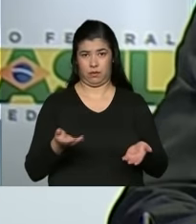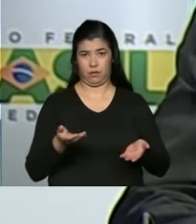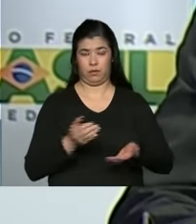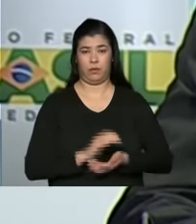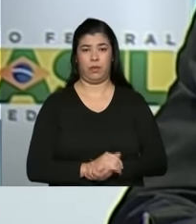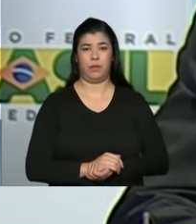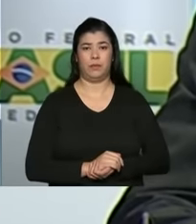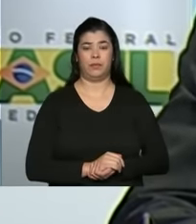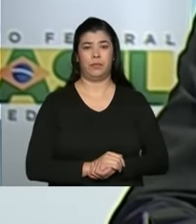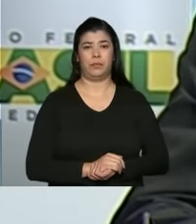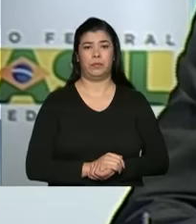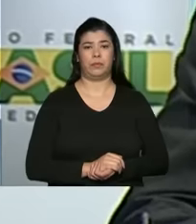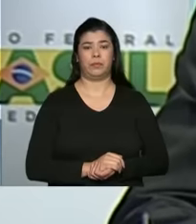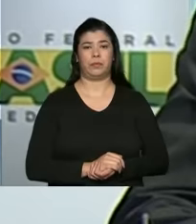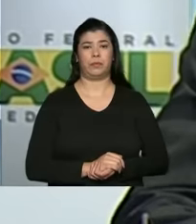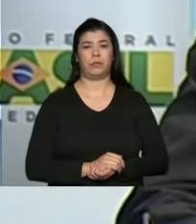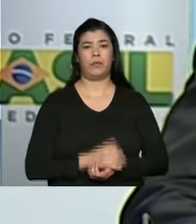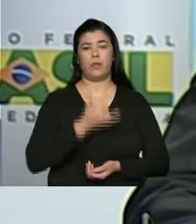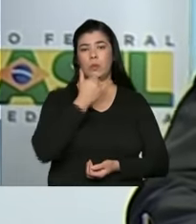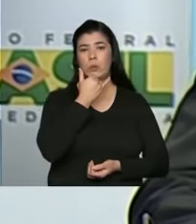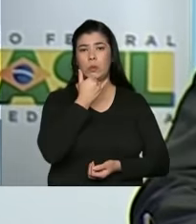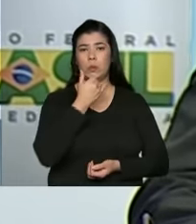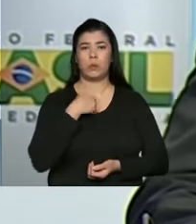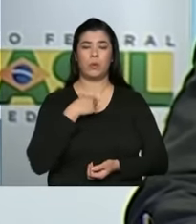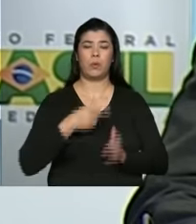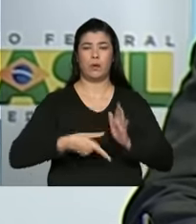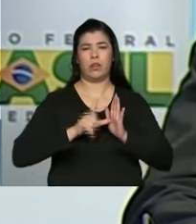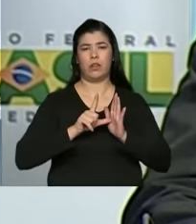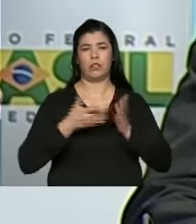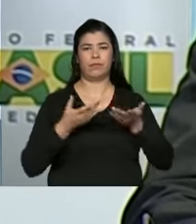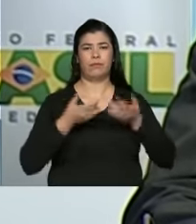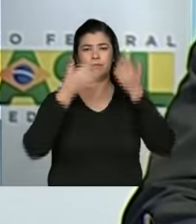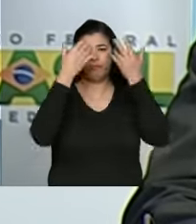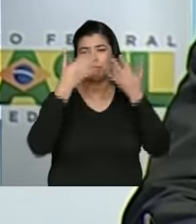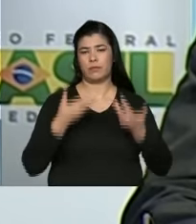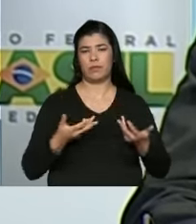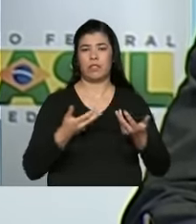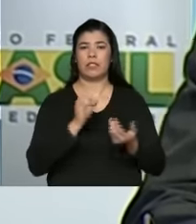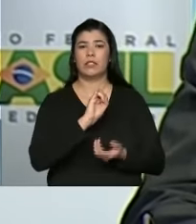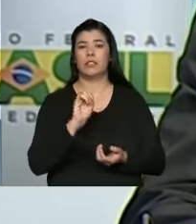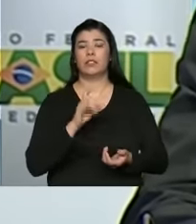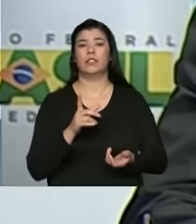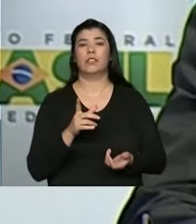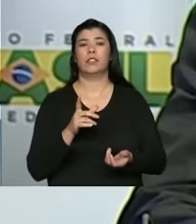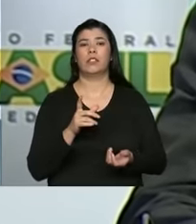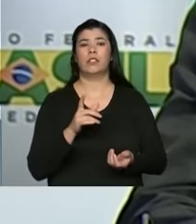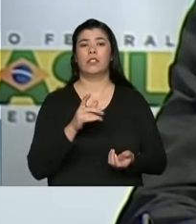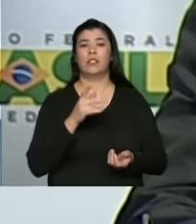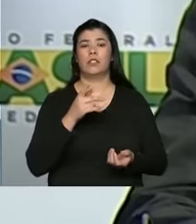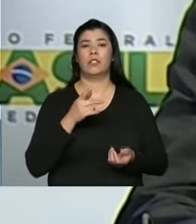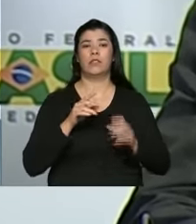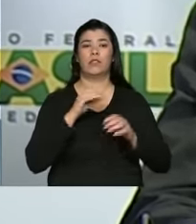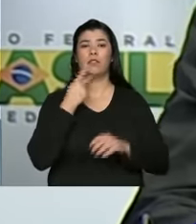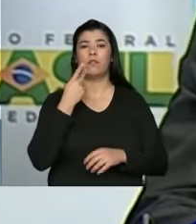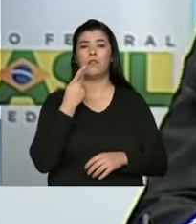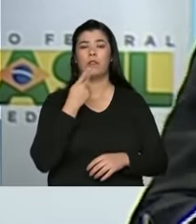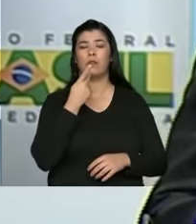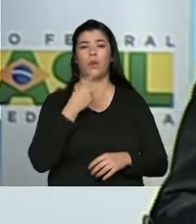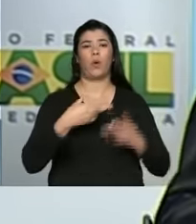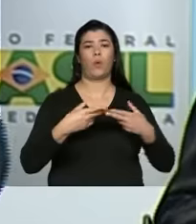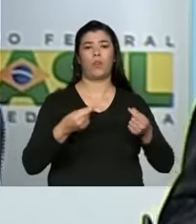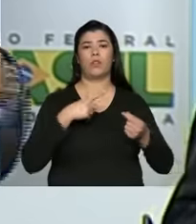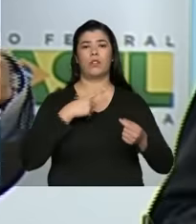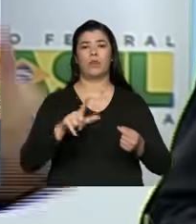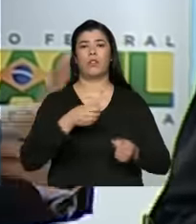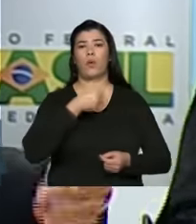ela e desculpe assim eu até quero fazer um comentário se faço uma coisa que normalmente em coletivo a gente não faz